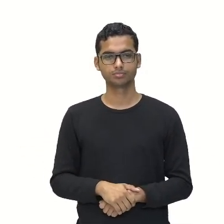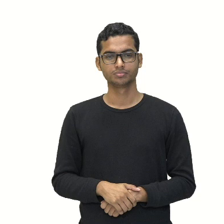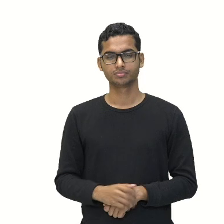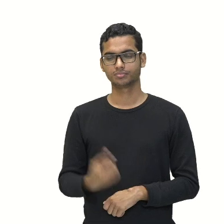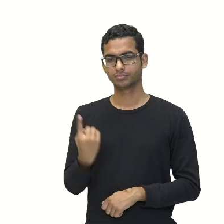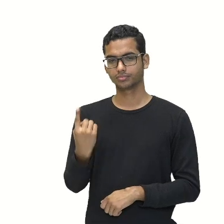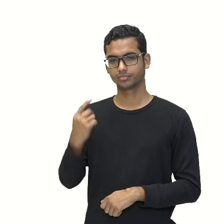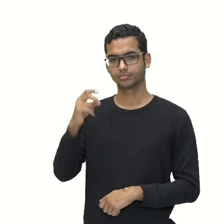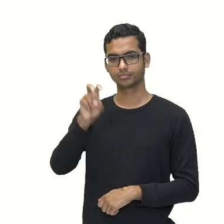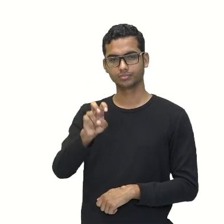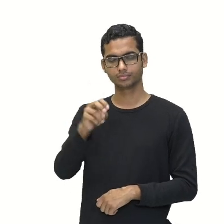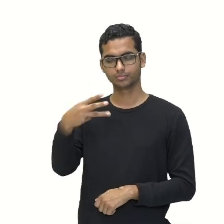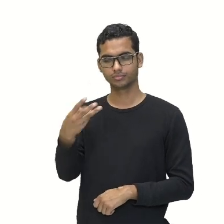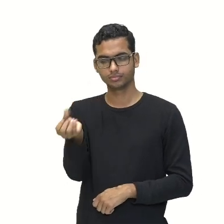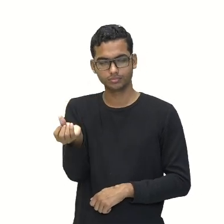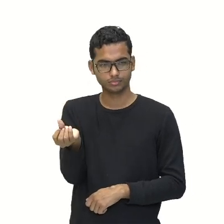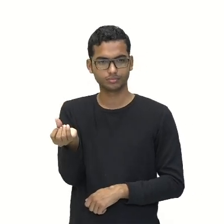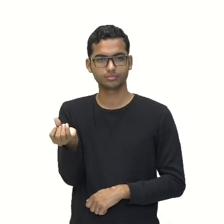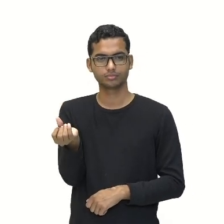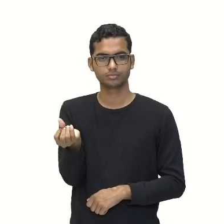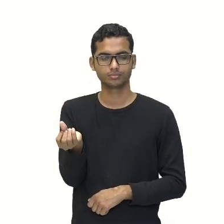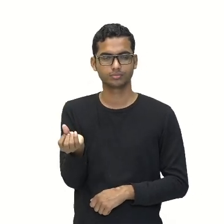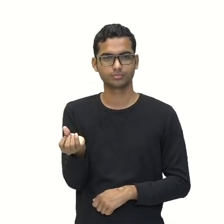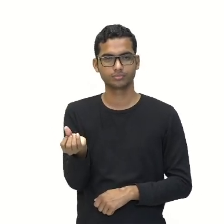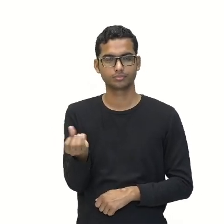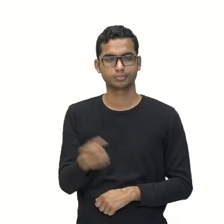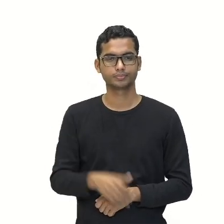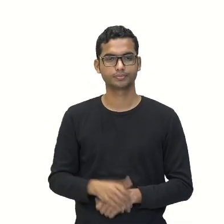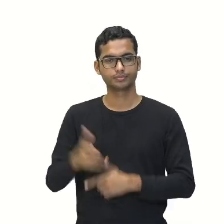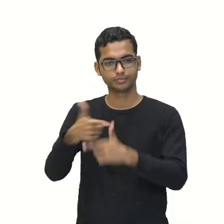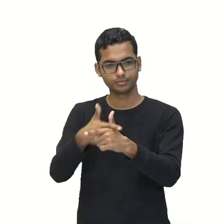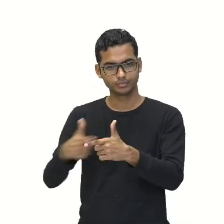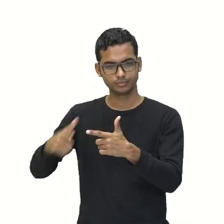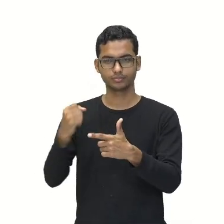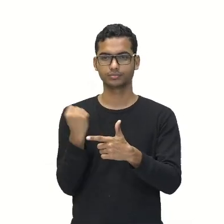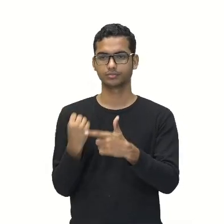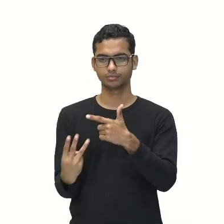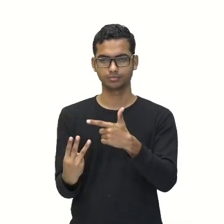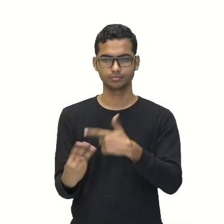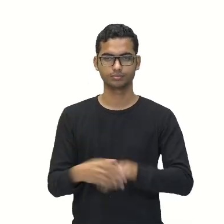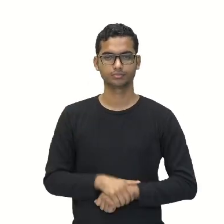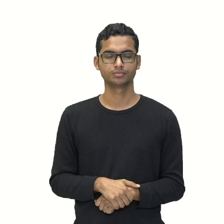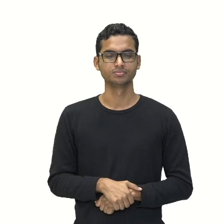1536. Então, vai ficar 1536 dividido para 3.